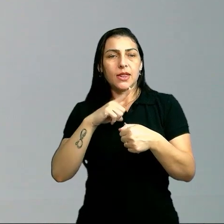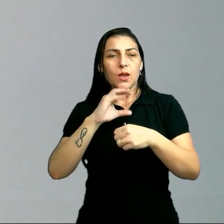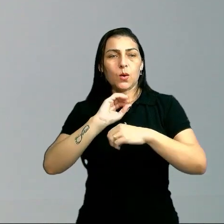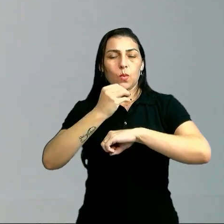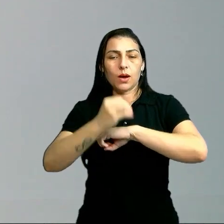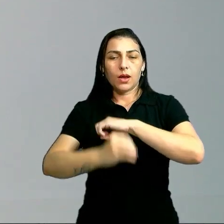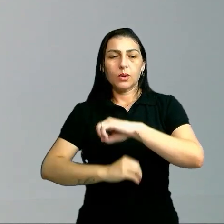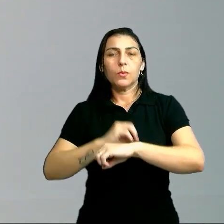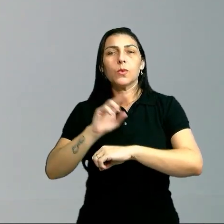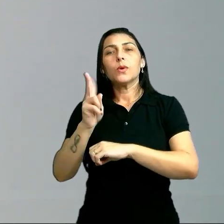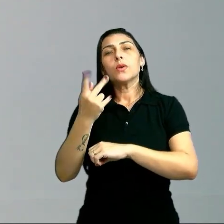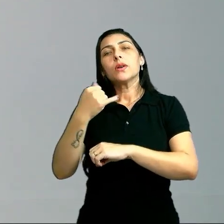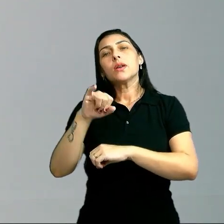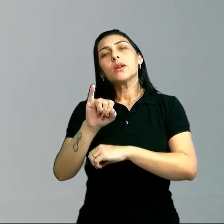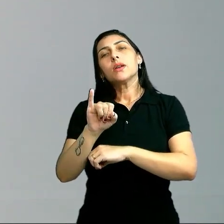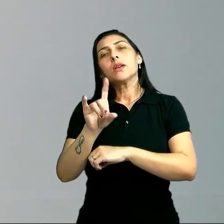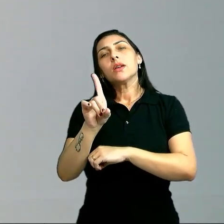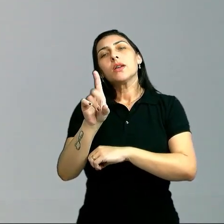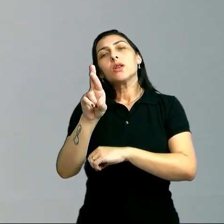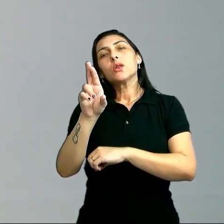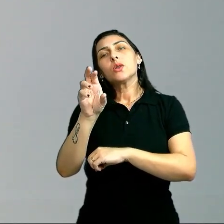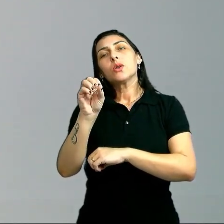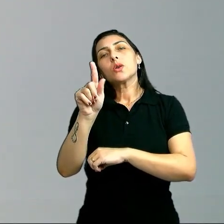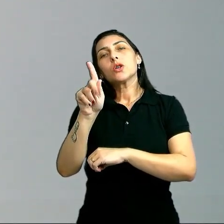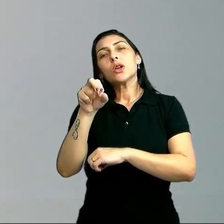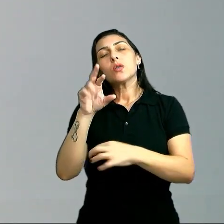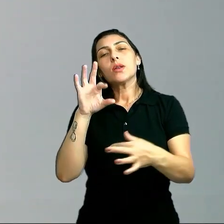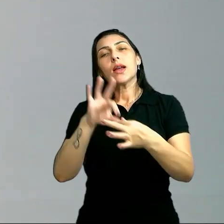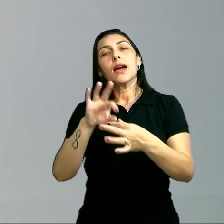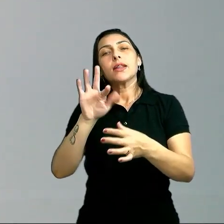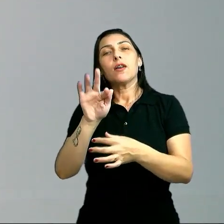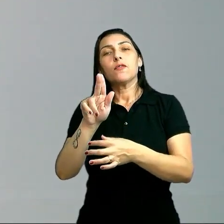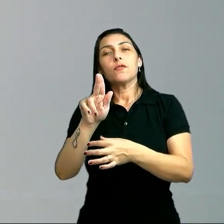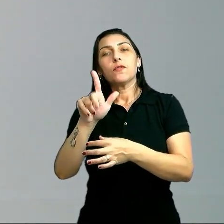de hidrogênio ligado a flúor, cloro